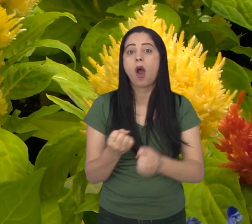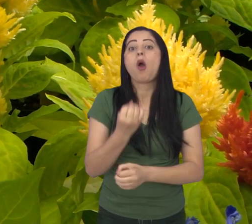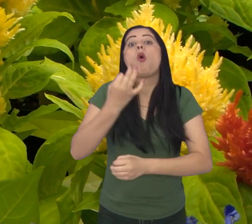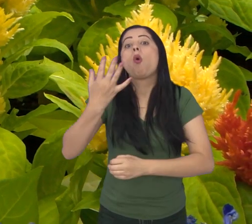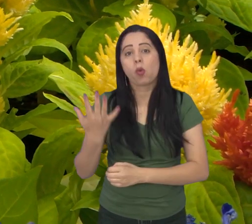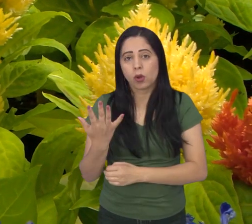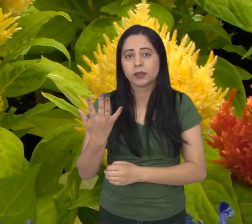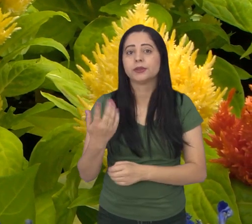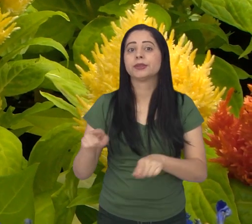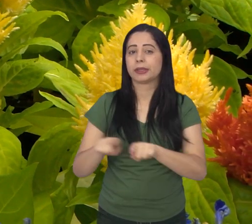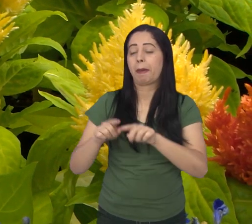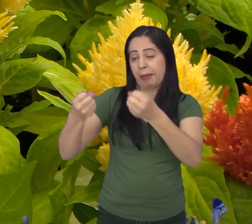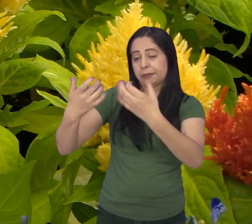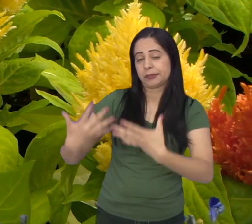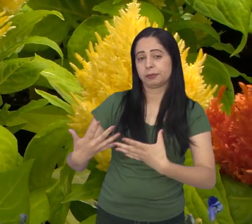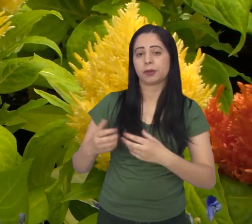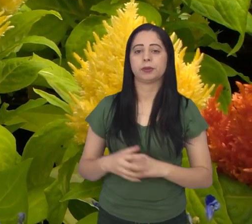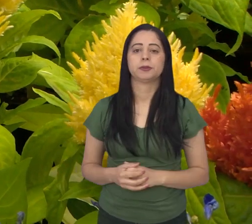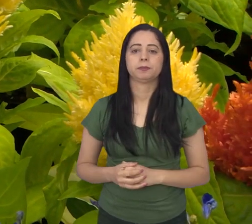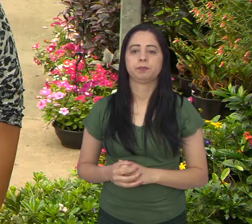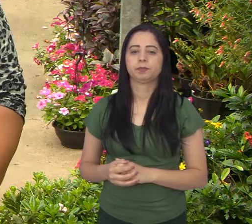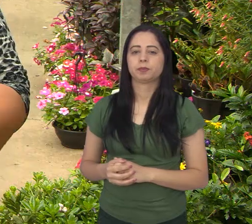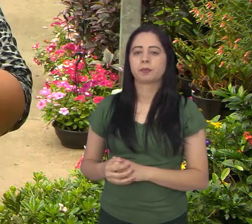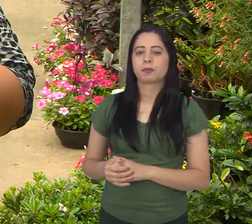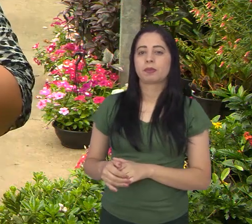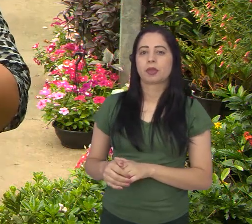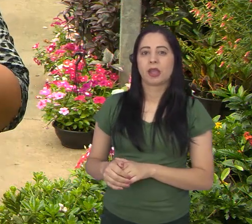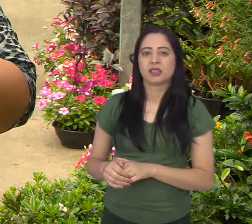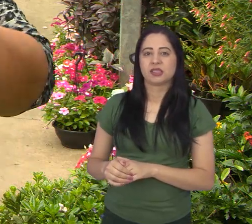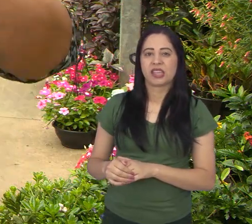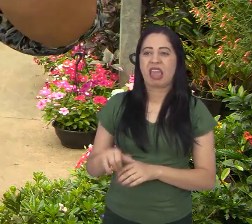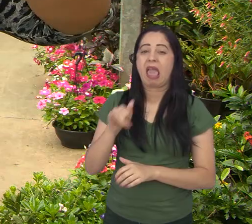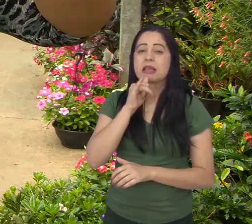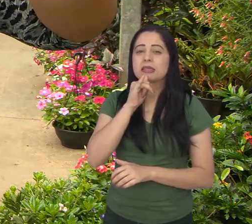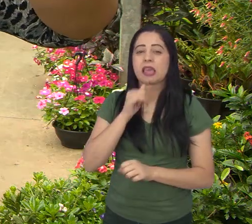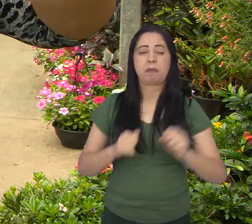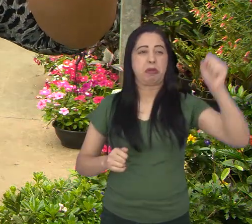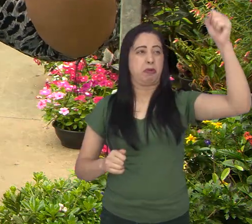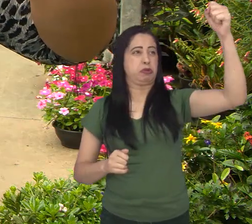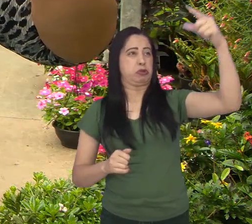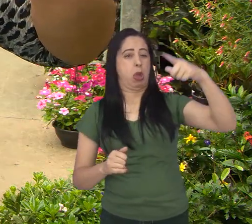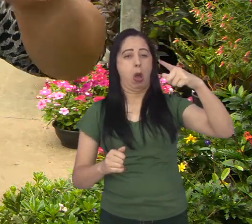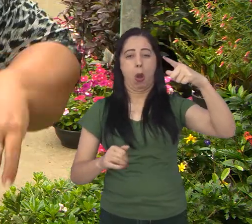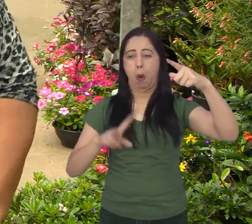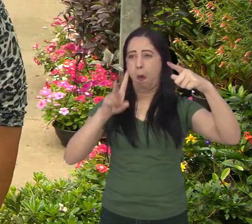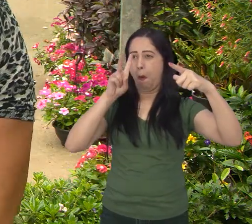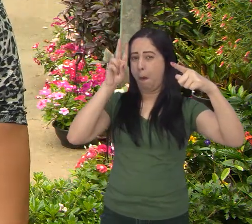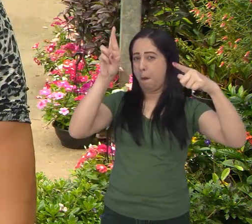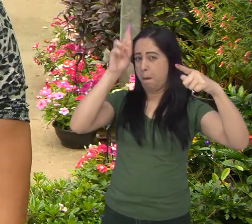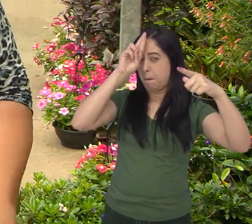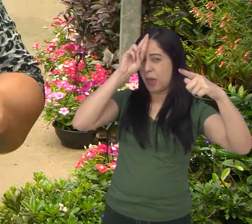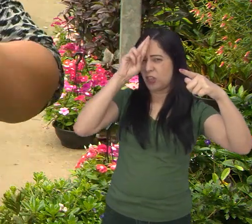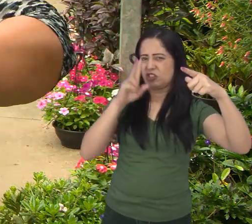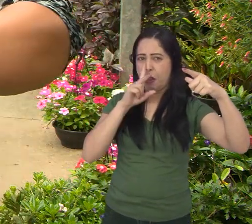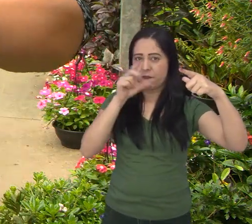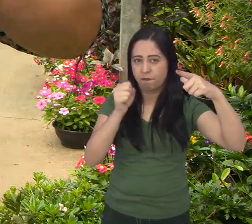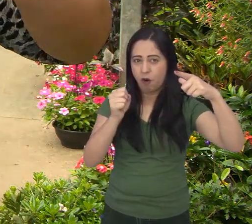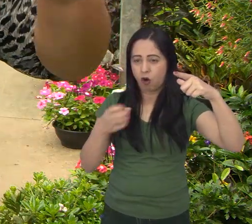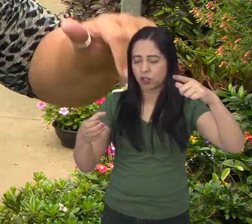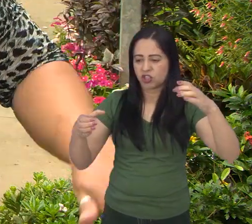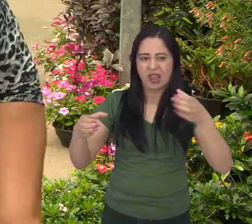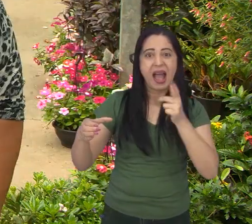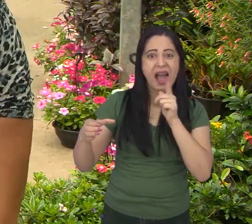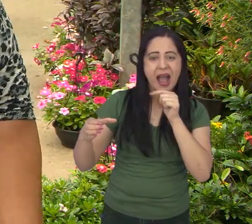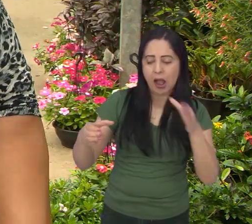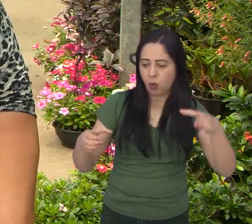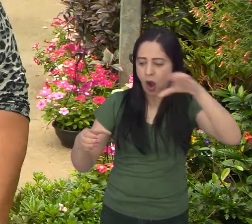de água também foram esclarecidas. Nunca regar no sol alto do meio-dia, né? O ideal é regar antes